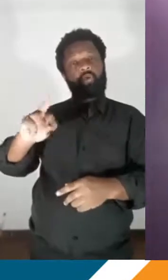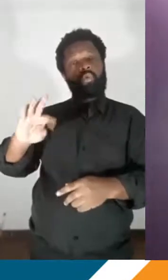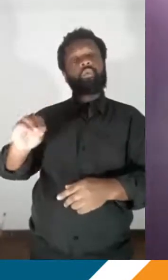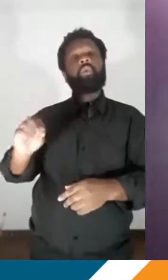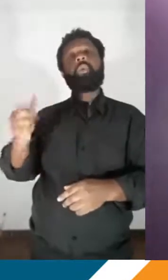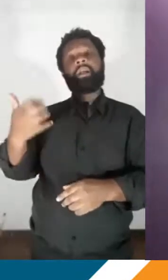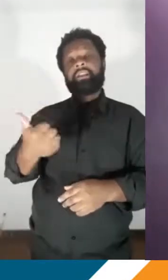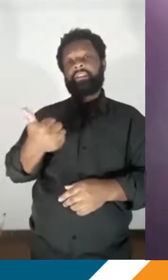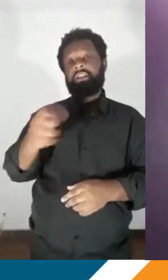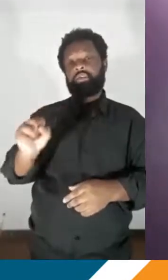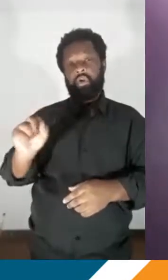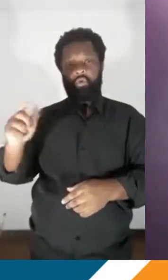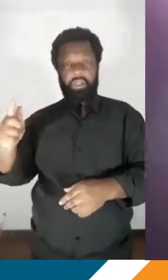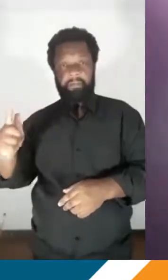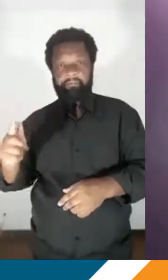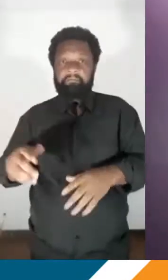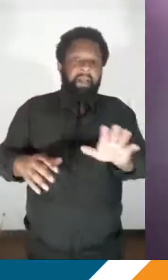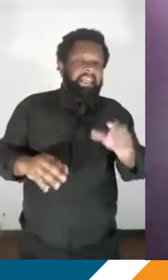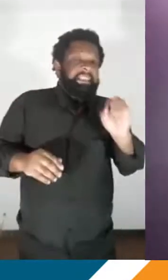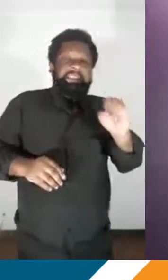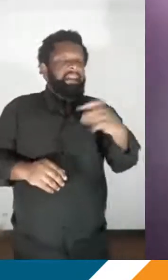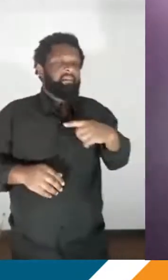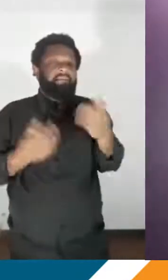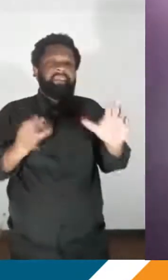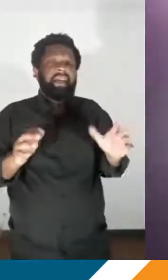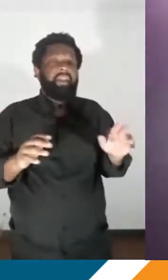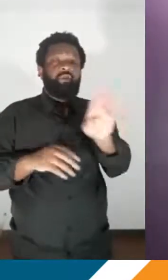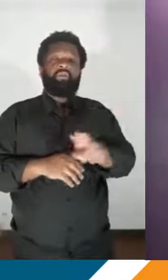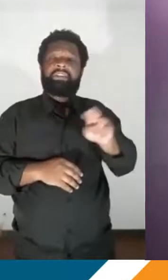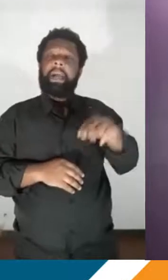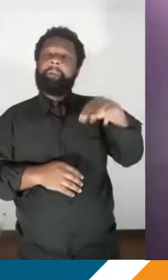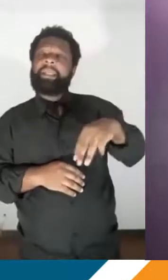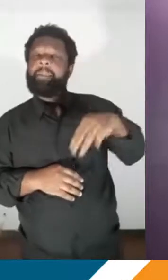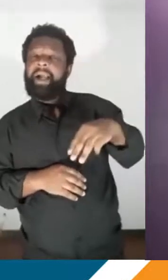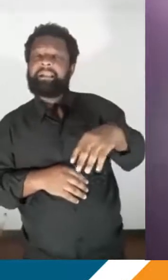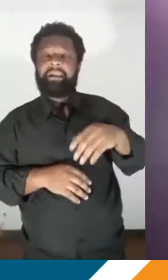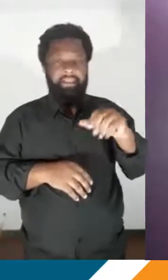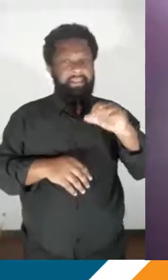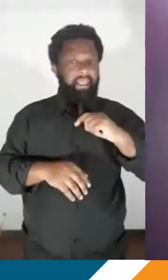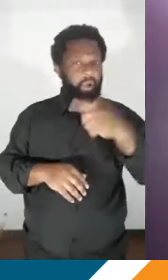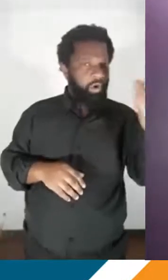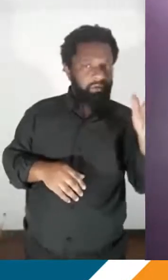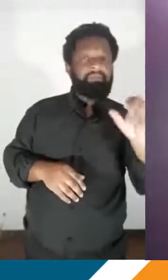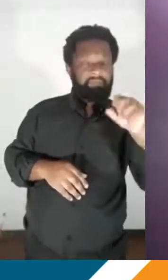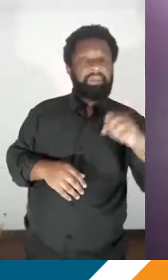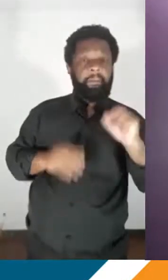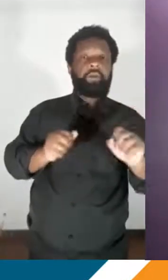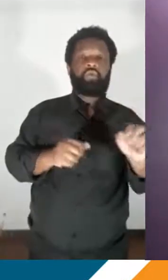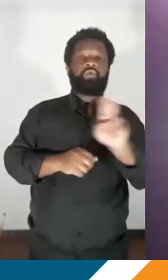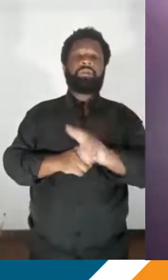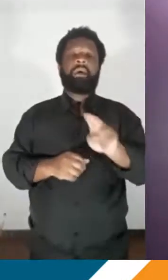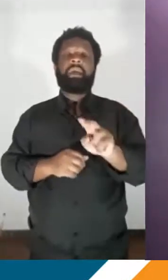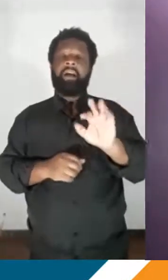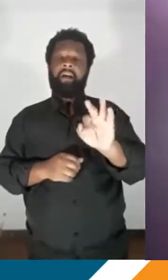soluto aqui, 18 gramas, certo? Ah, Amanda, e se eu não quiser resolver pela matemática, tem como fazer de outro jeito? Tem,